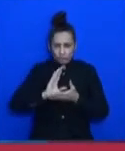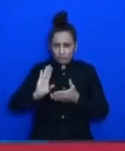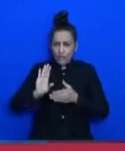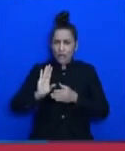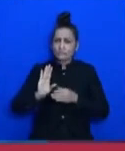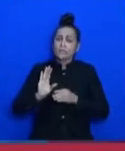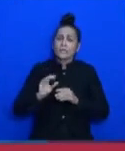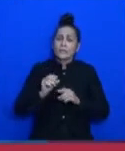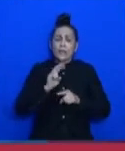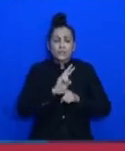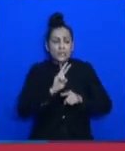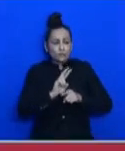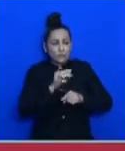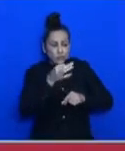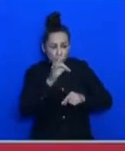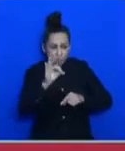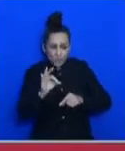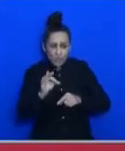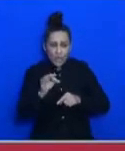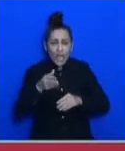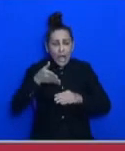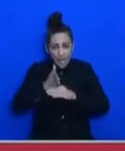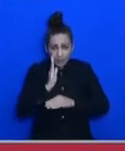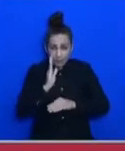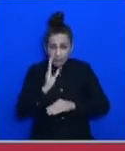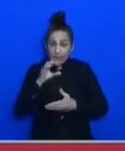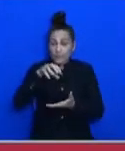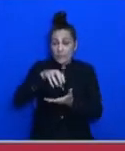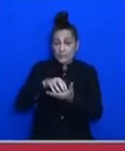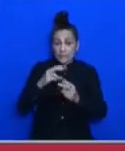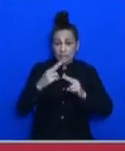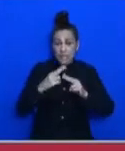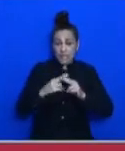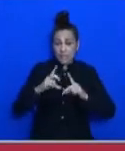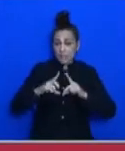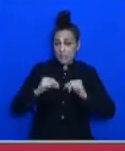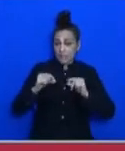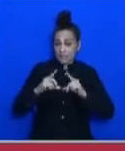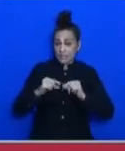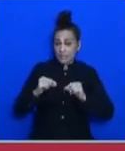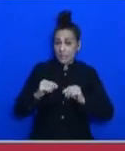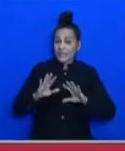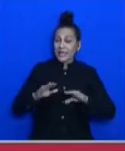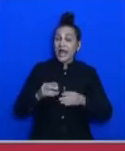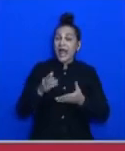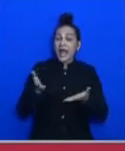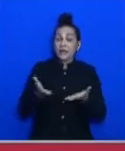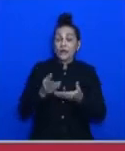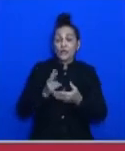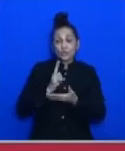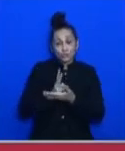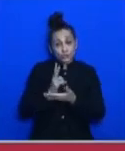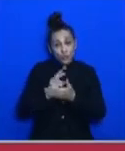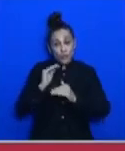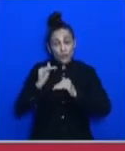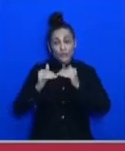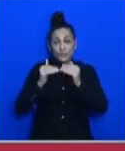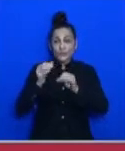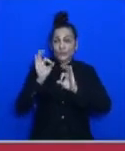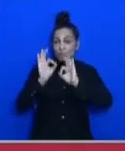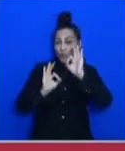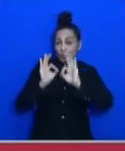pelas nossas auditoras populares, validado pela matriz da Caixa em Brasília. Agora então passaremos ao procedimento